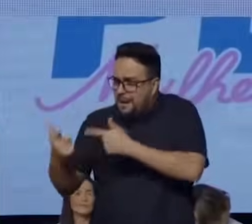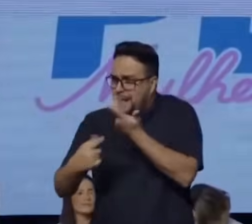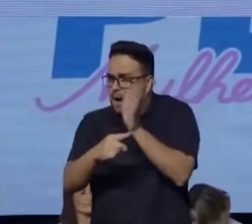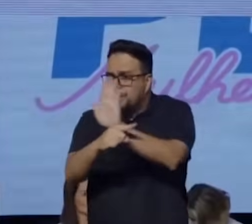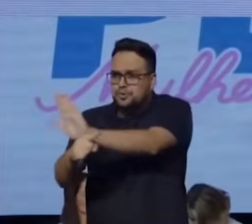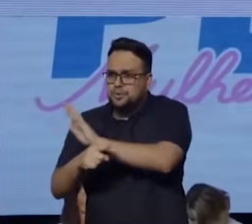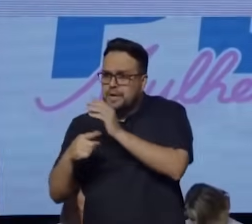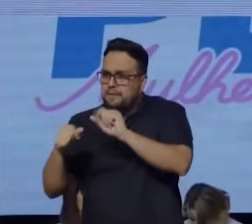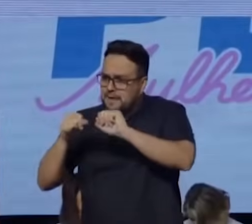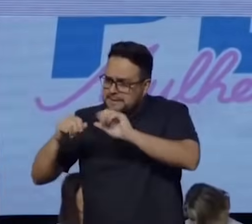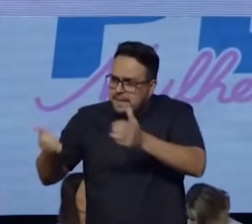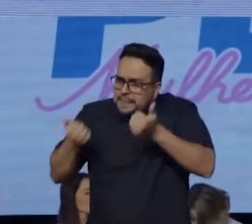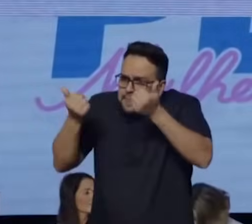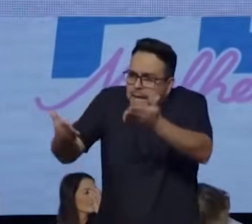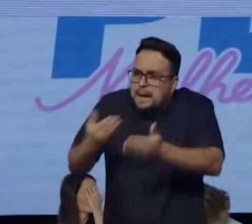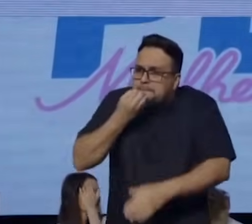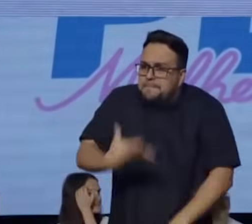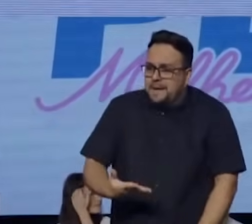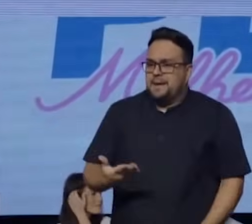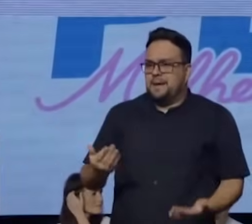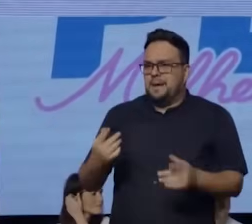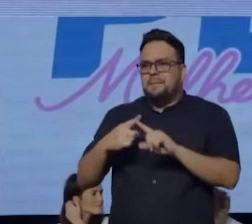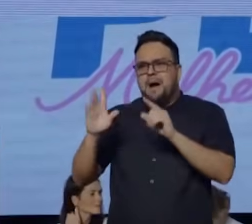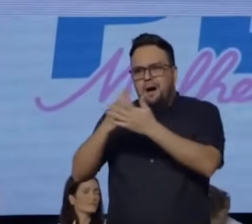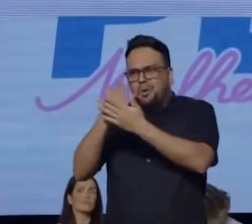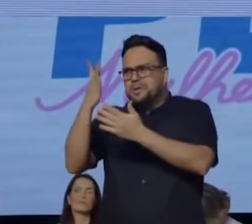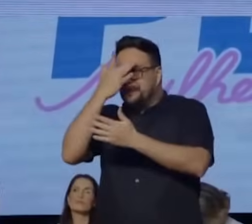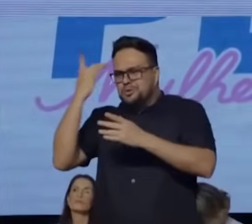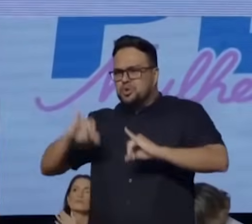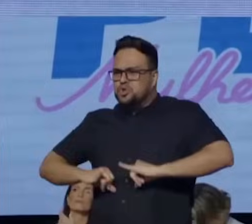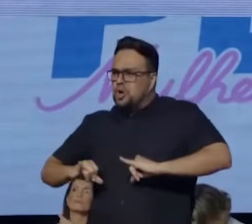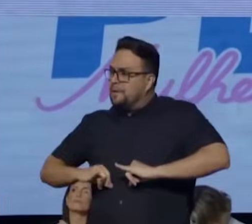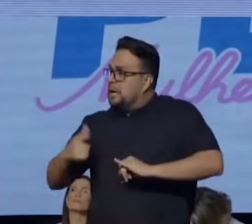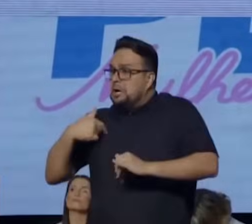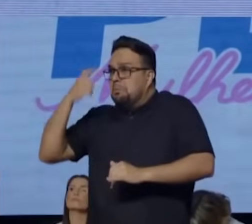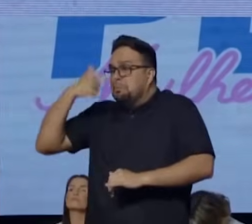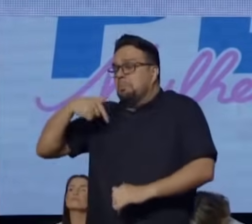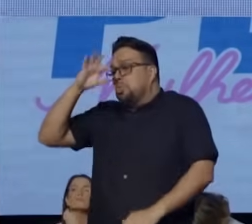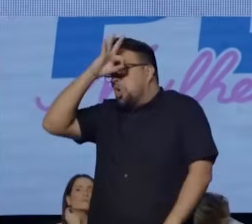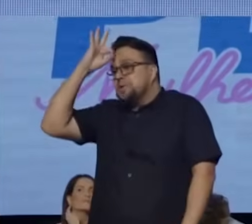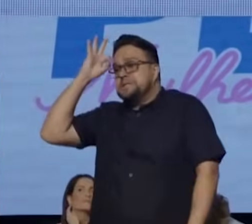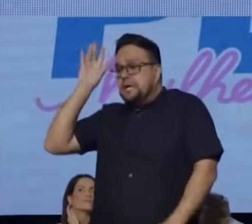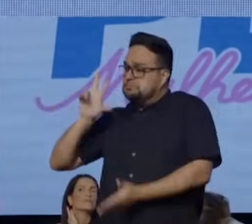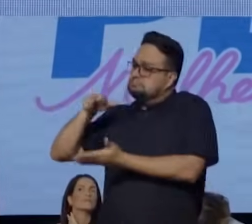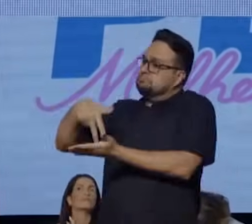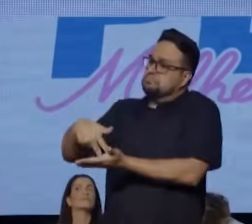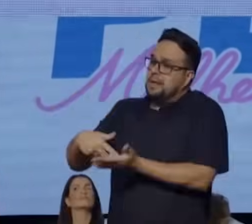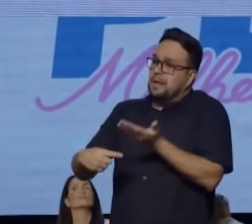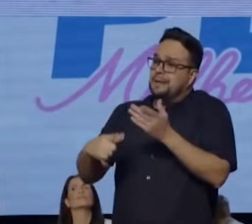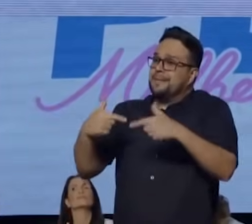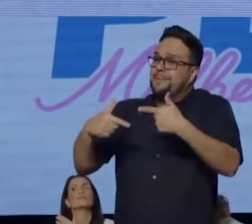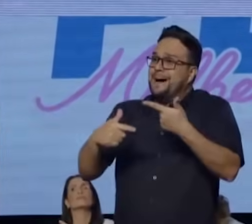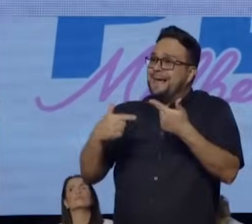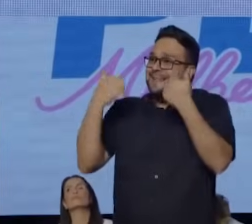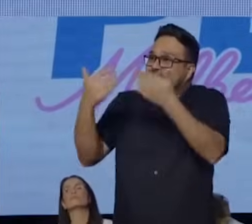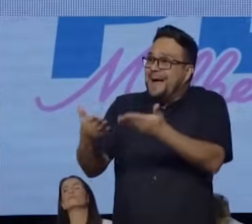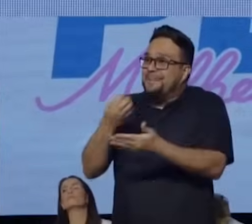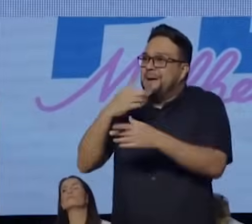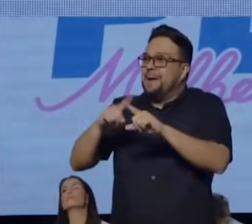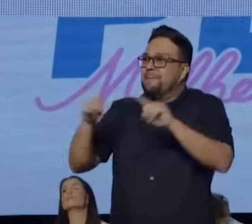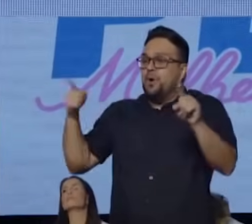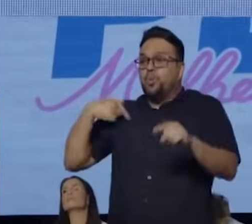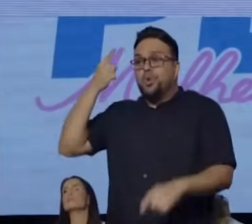né, fazem o bem e sofrem. Eu cheguei aqui só para fazer o bem. E